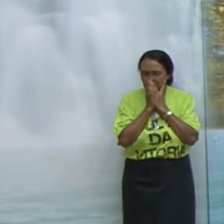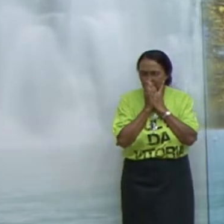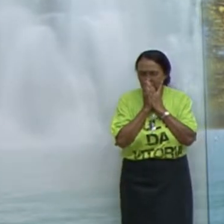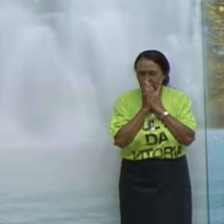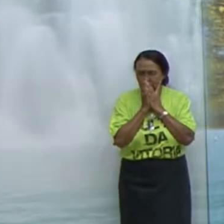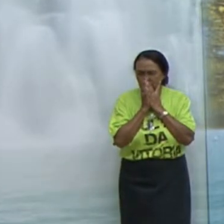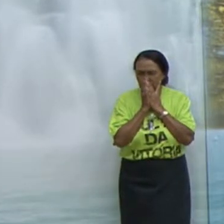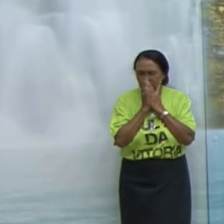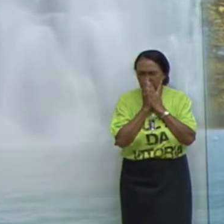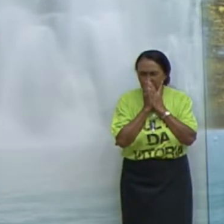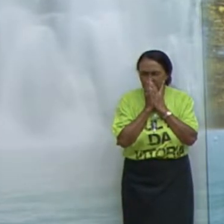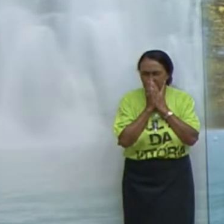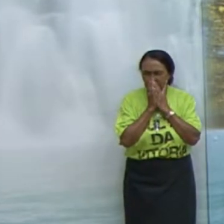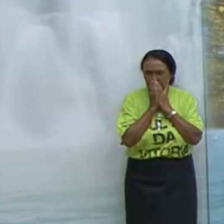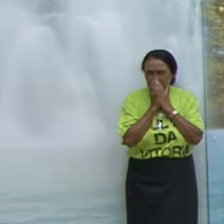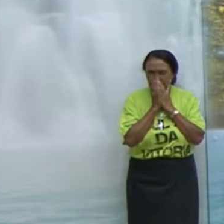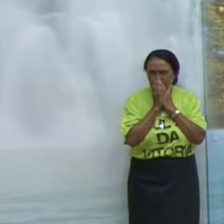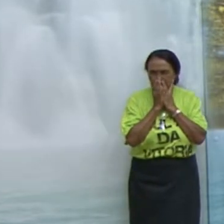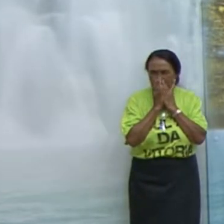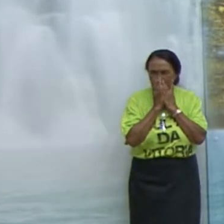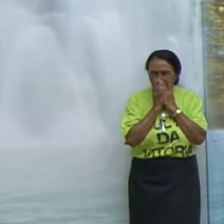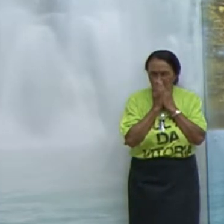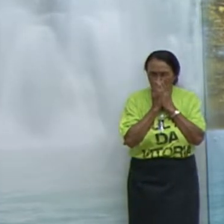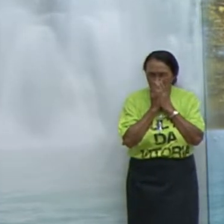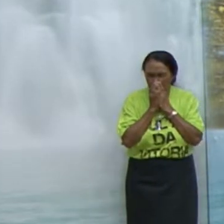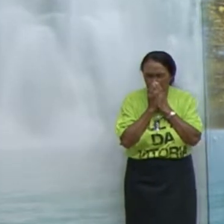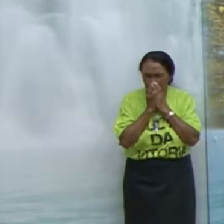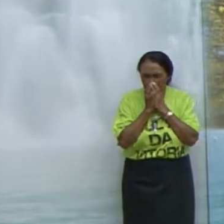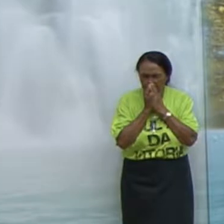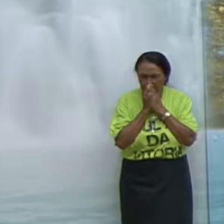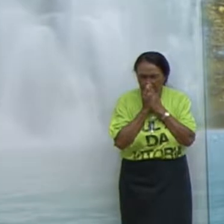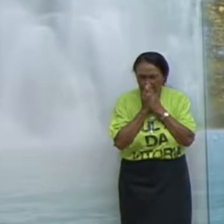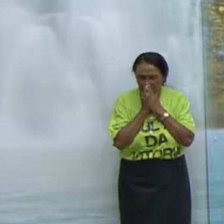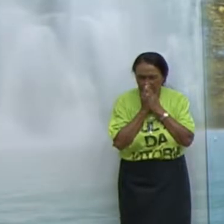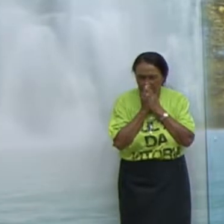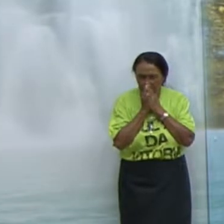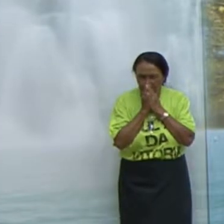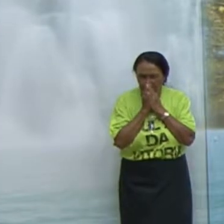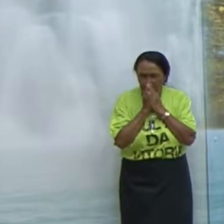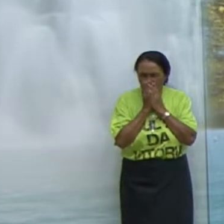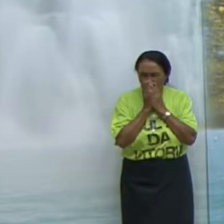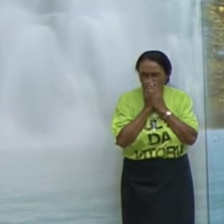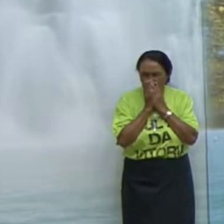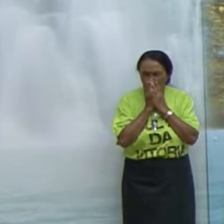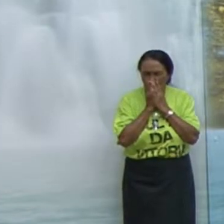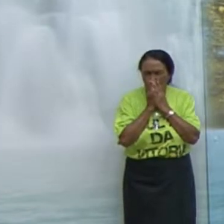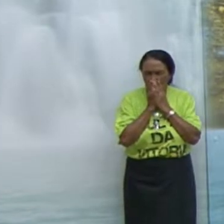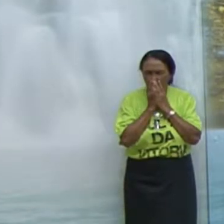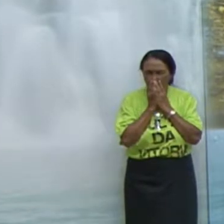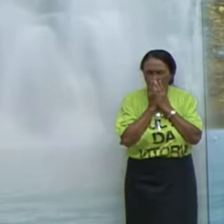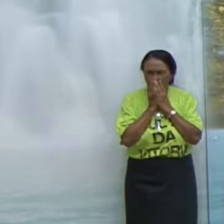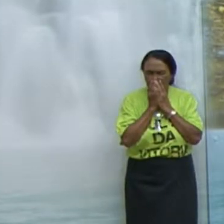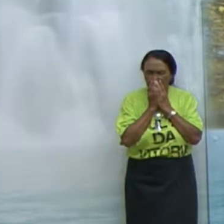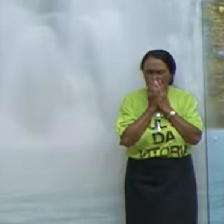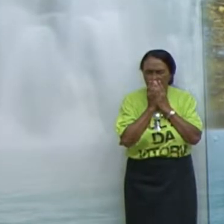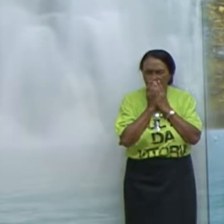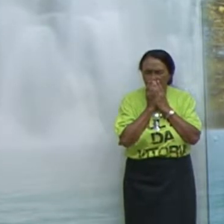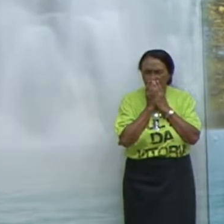Está escrito assim: e estes sinais seguirão os que crerem. Em meu